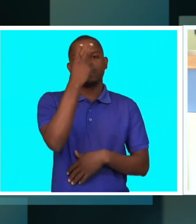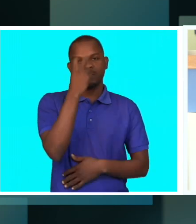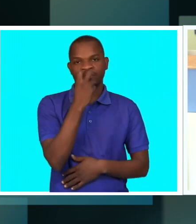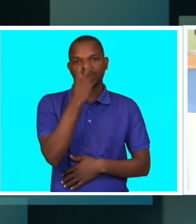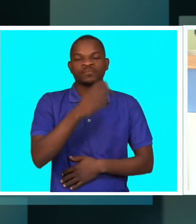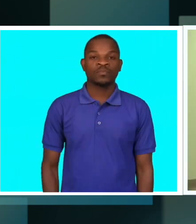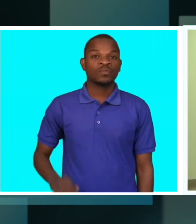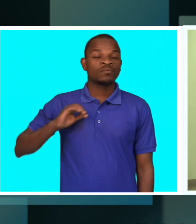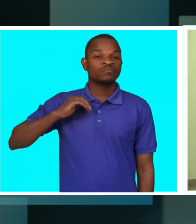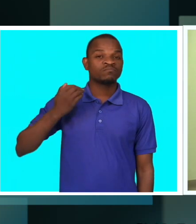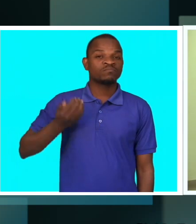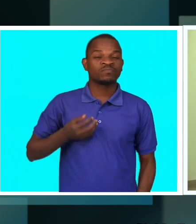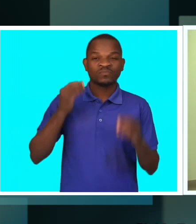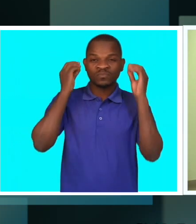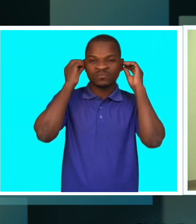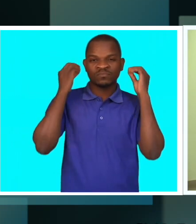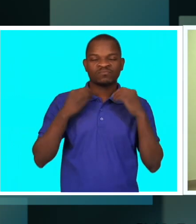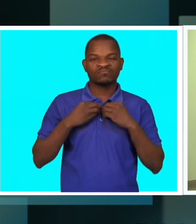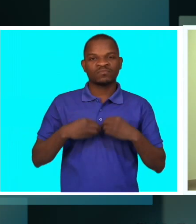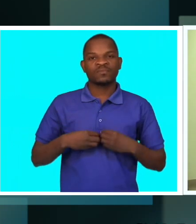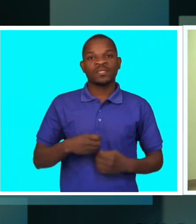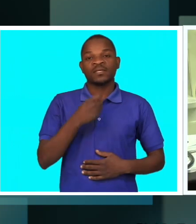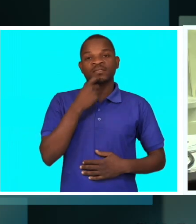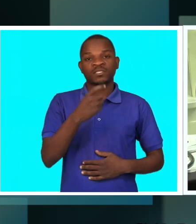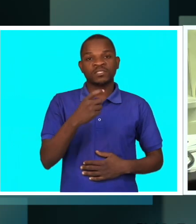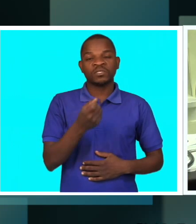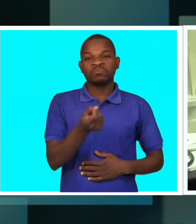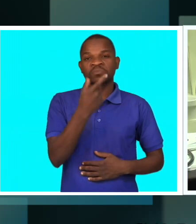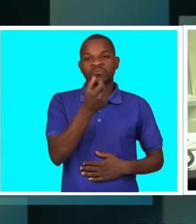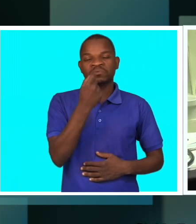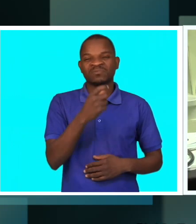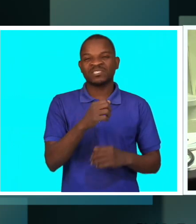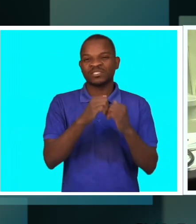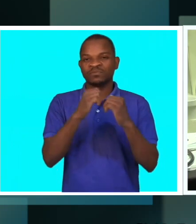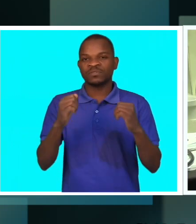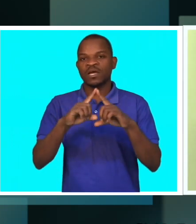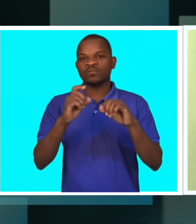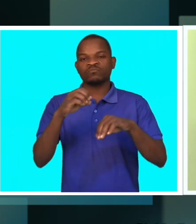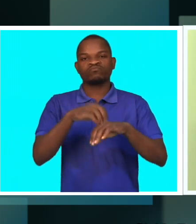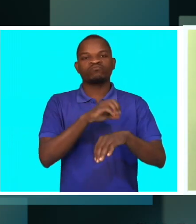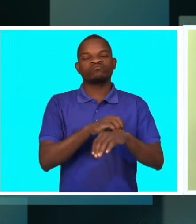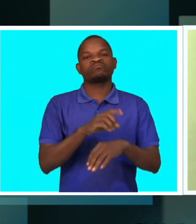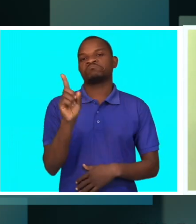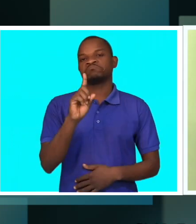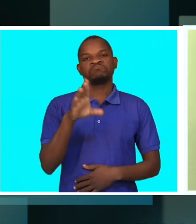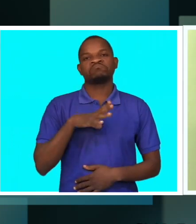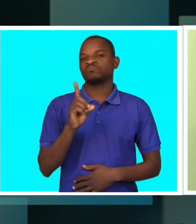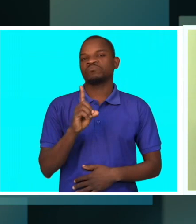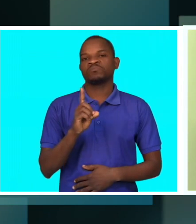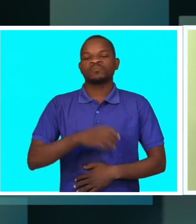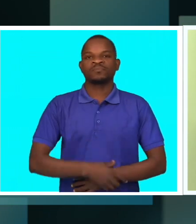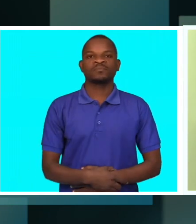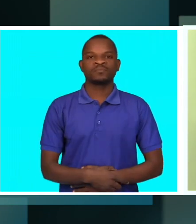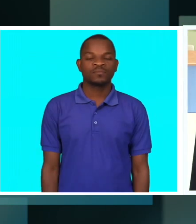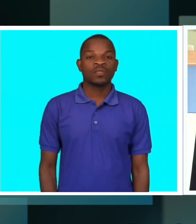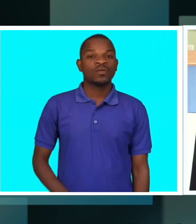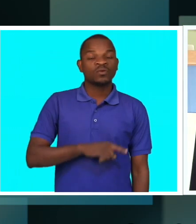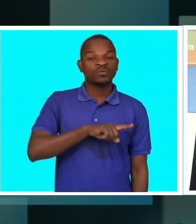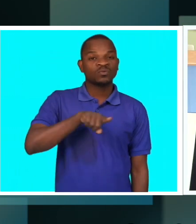cegueira. Cleida Domingos revela que não há um tratamento específico para esta doença.